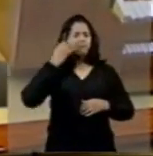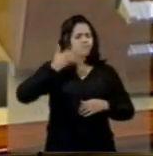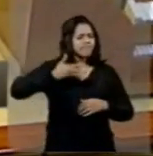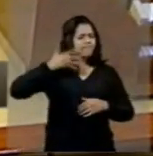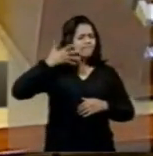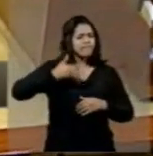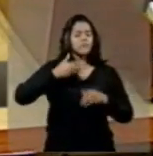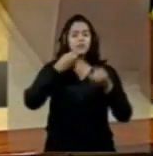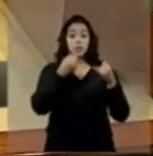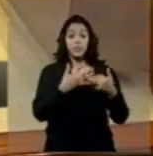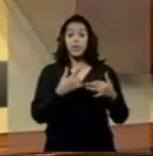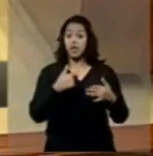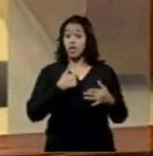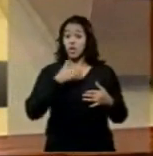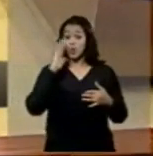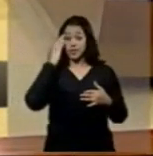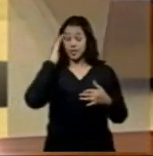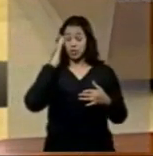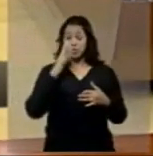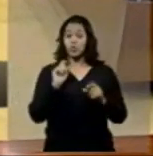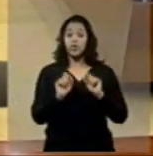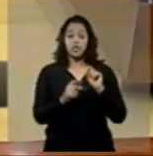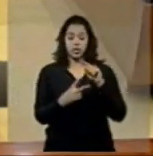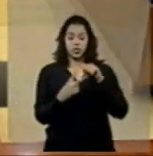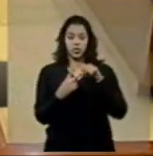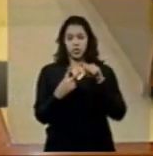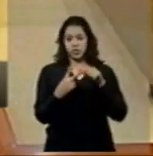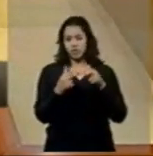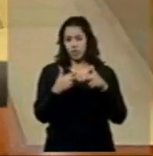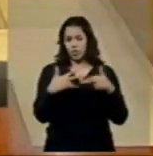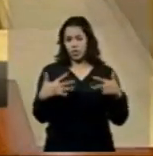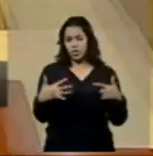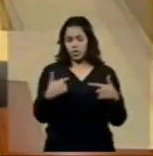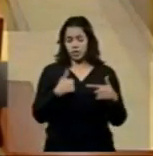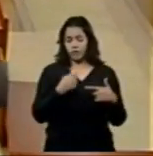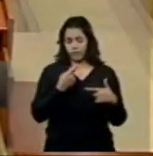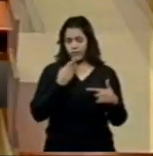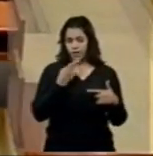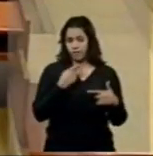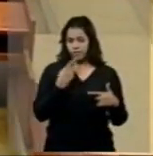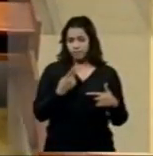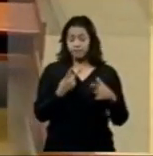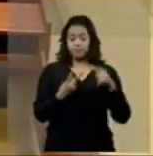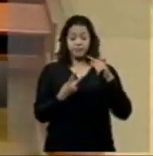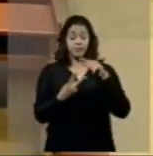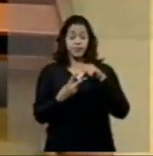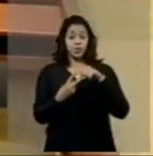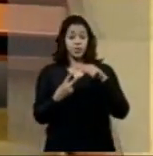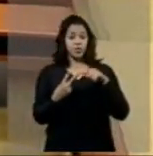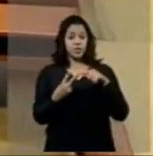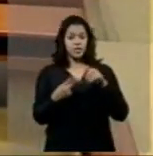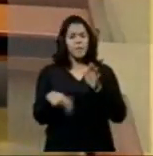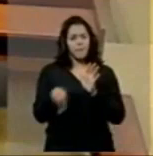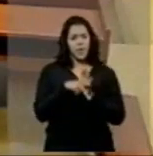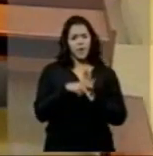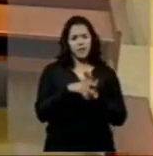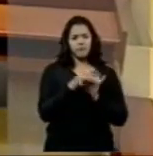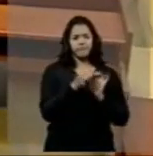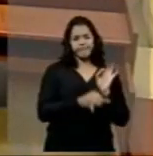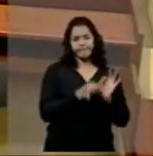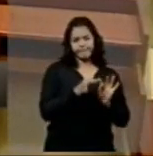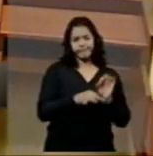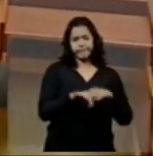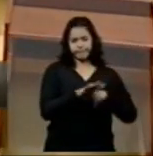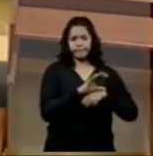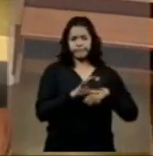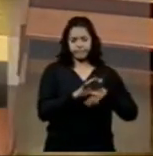que serão essas únicas duas questões que eu tratarei, duas questões